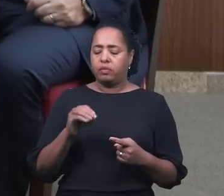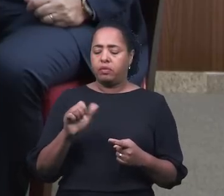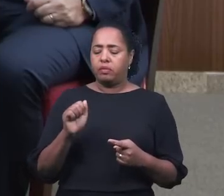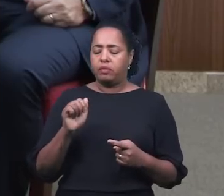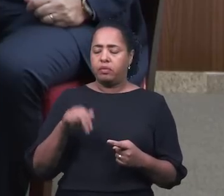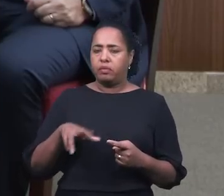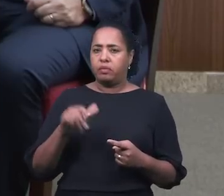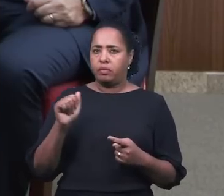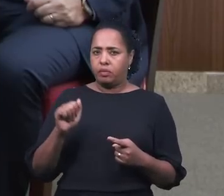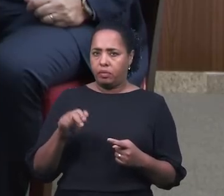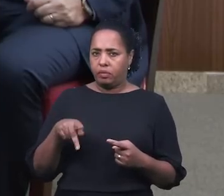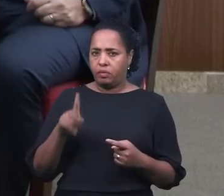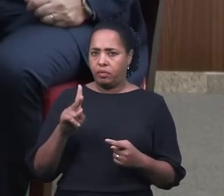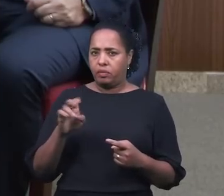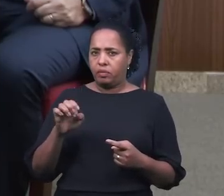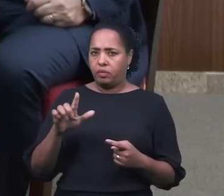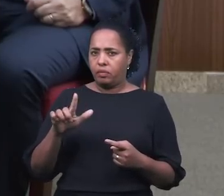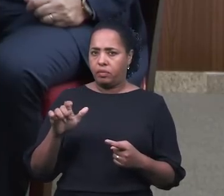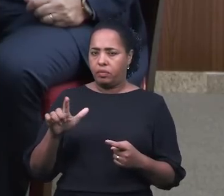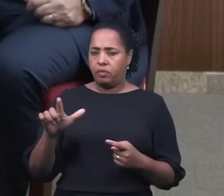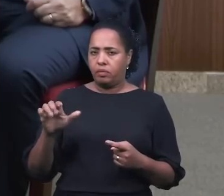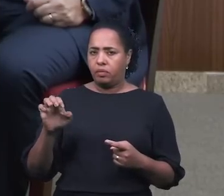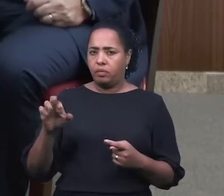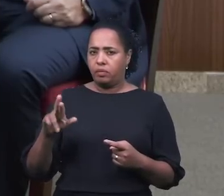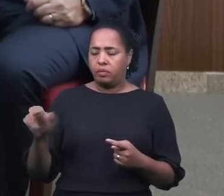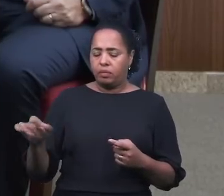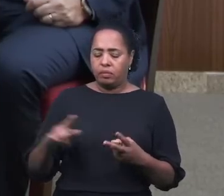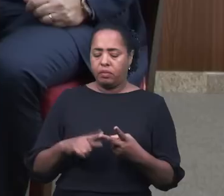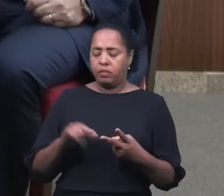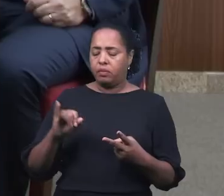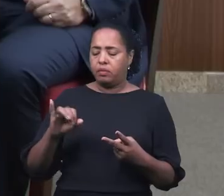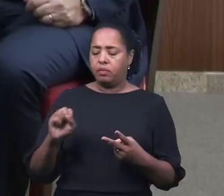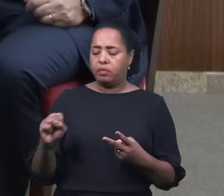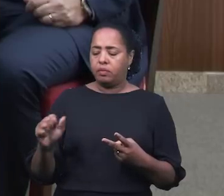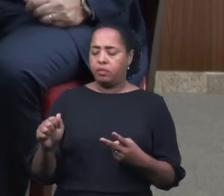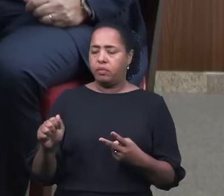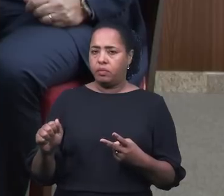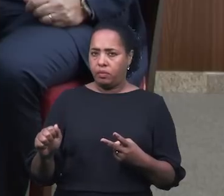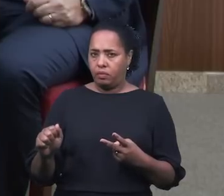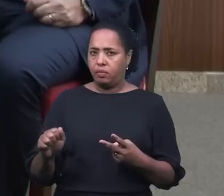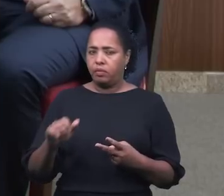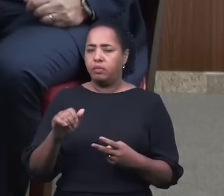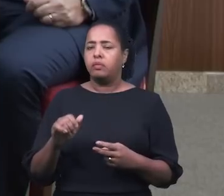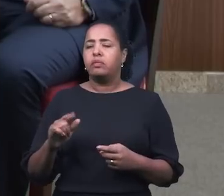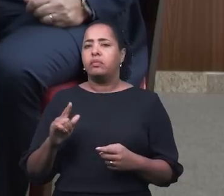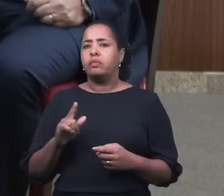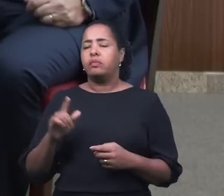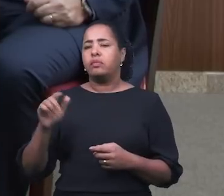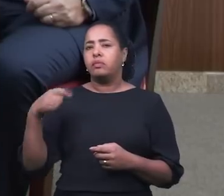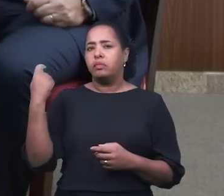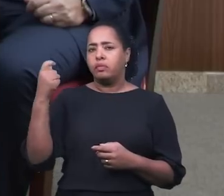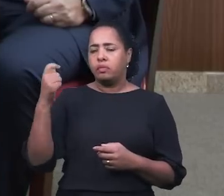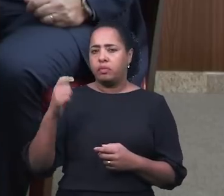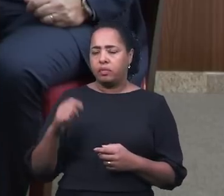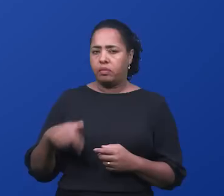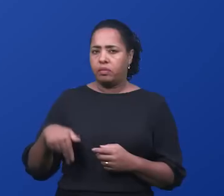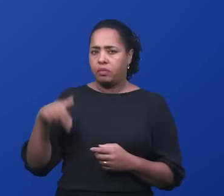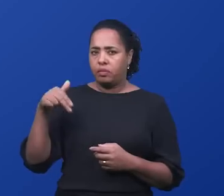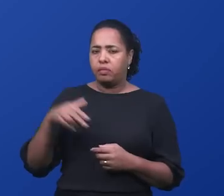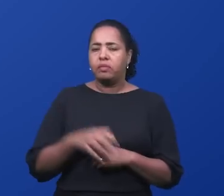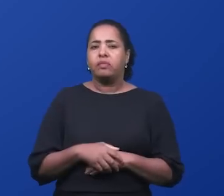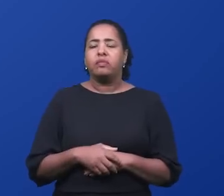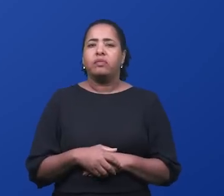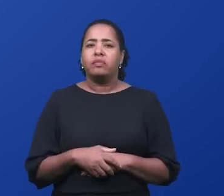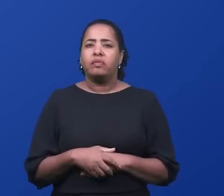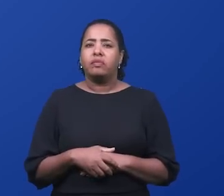Joandre Keller, de Taubaté, São Paulo, e a jovem Isa Giovana, de Caicó, Rio Grande do Norte. Vamos assistir.